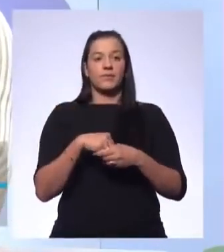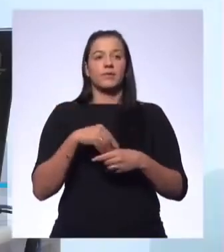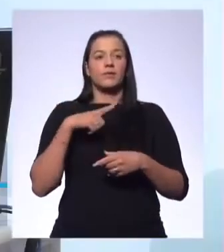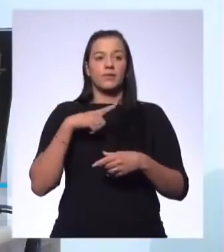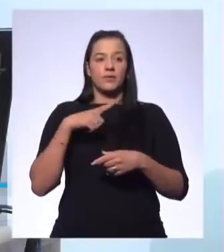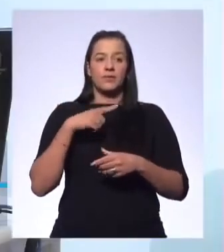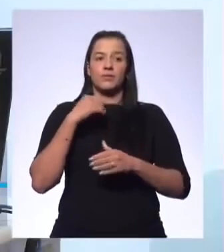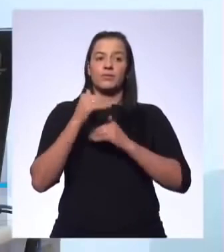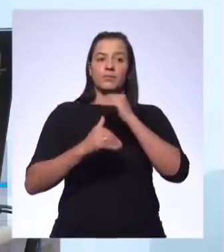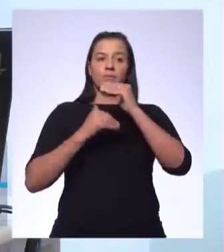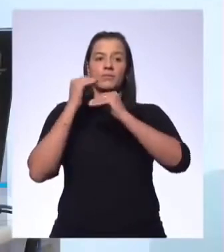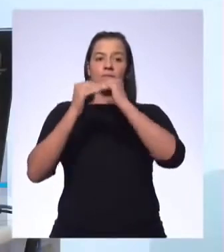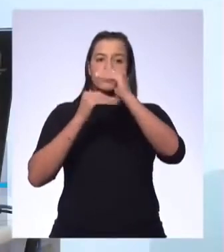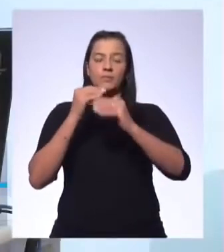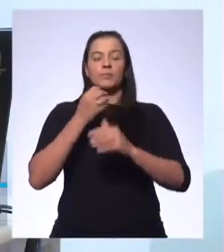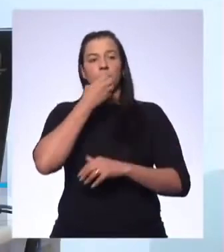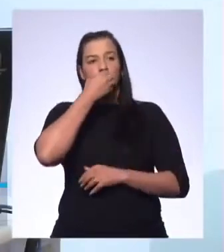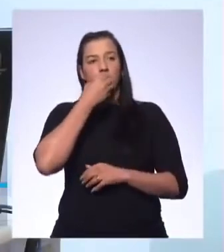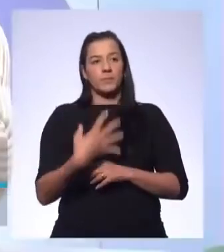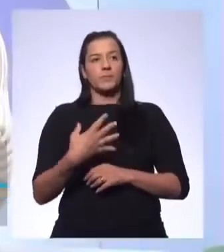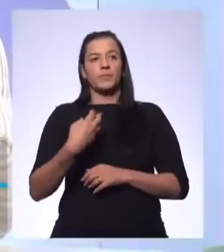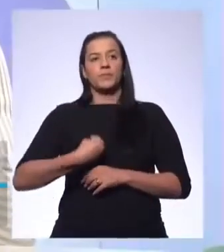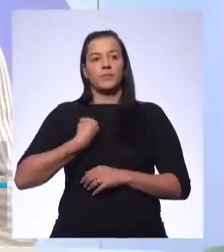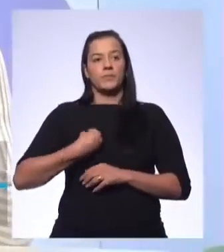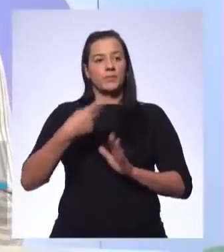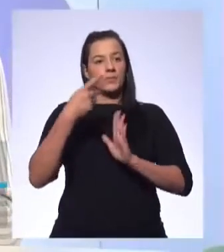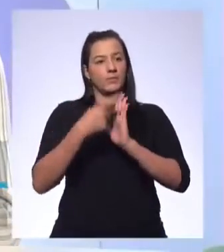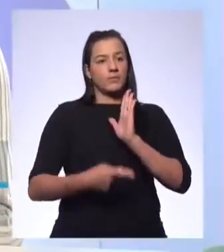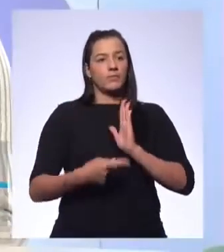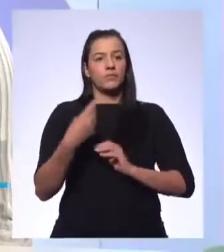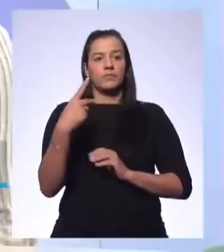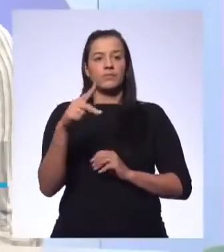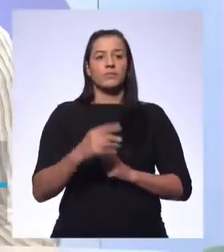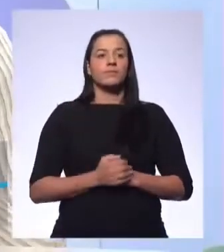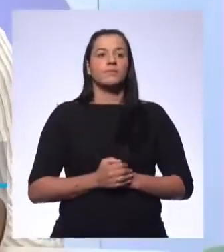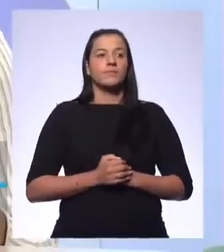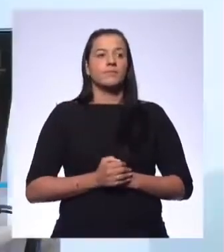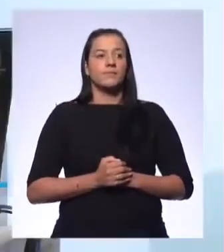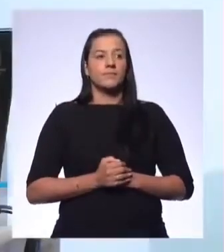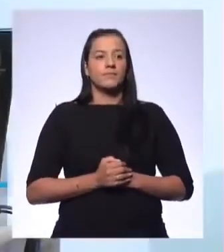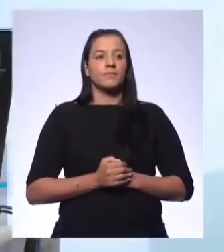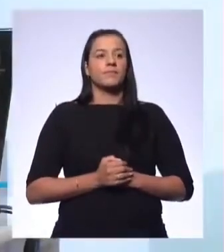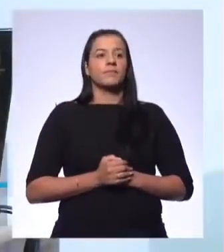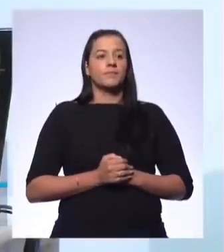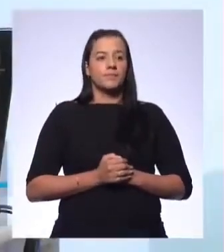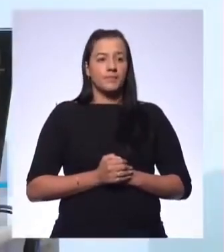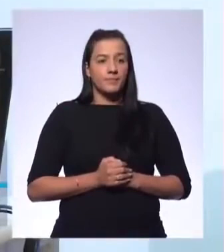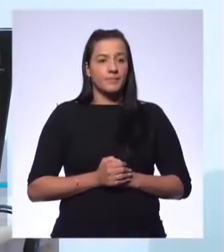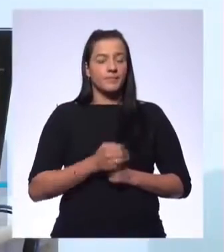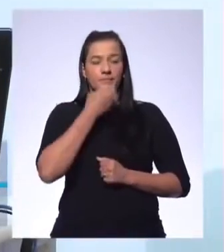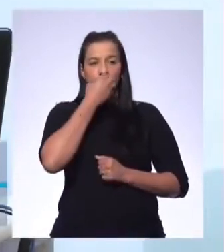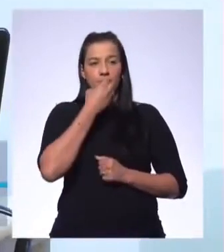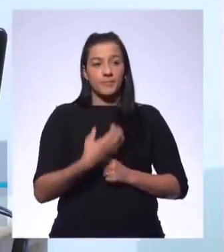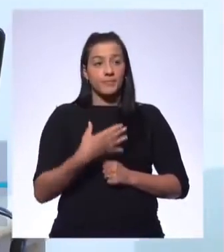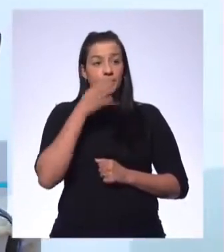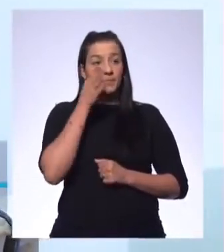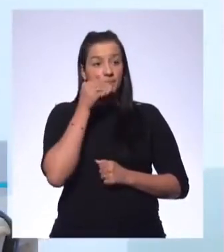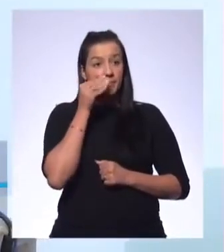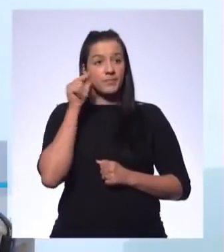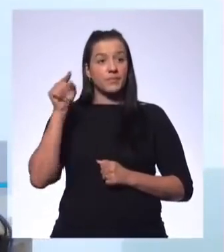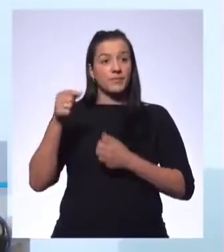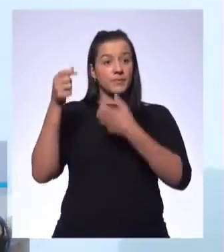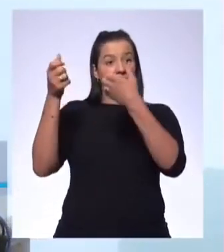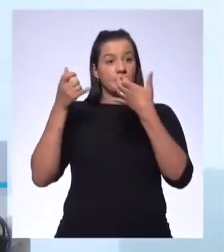acaba valendo, então, para o projeto de vida dos nossos estudantes. Muito bacana, e é interessante a gente ver esse depoimento do